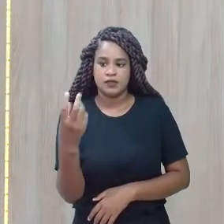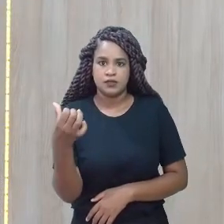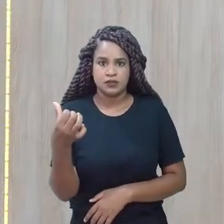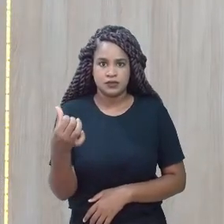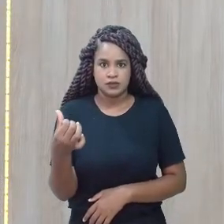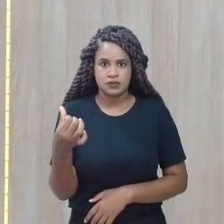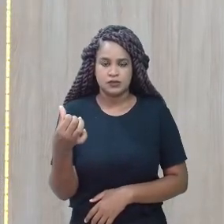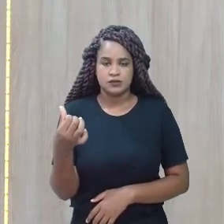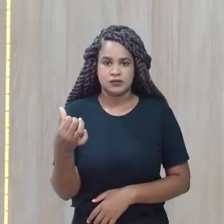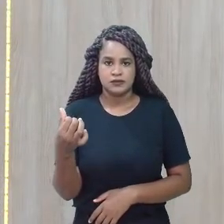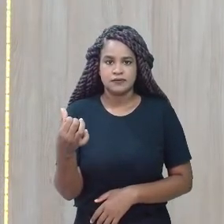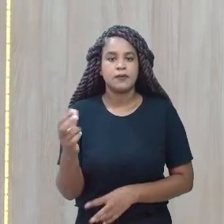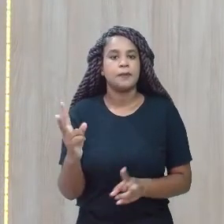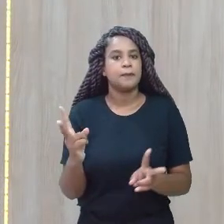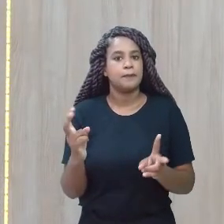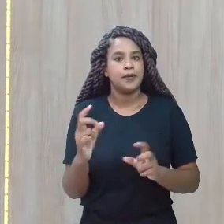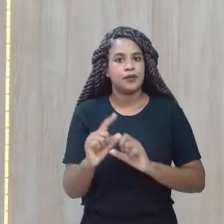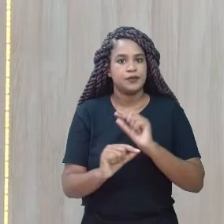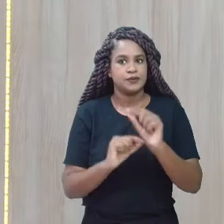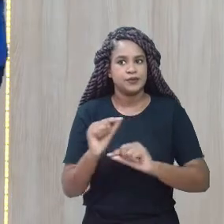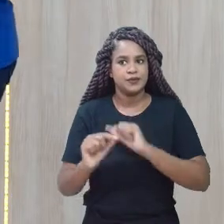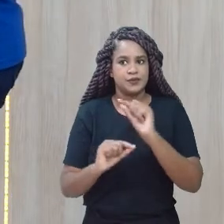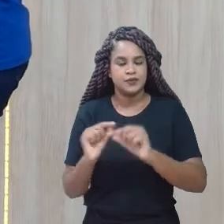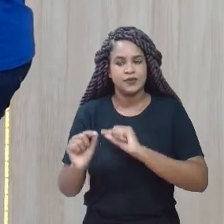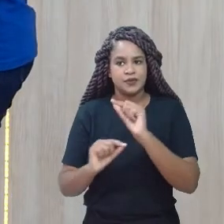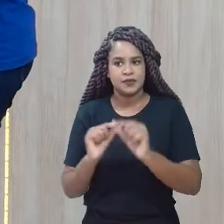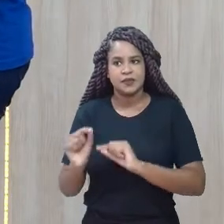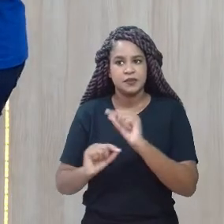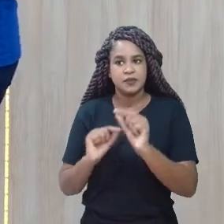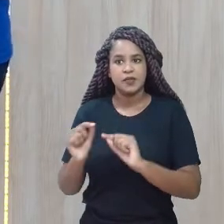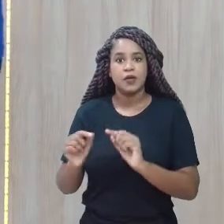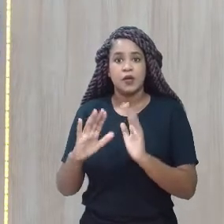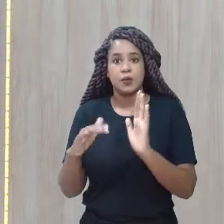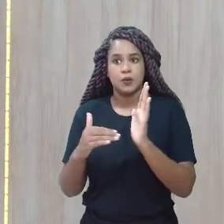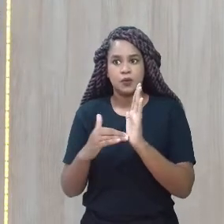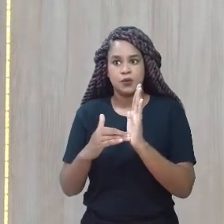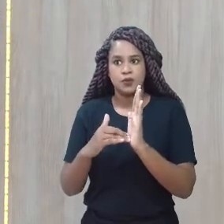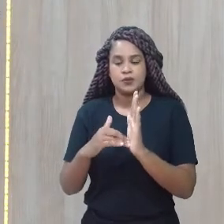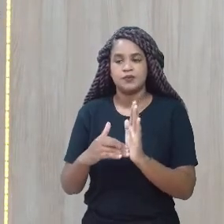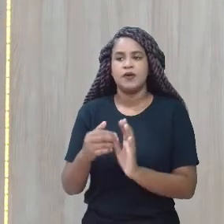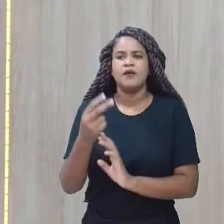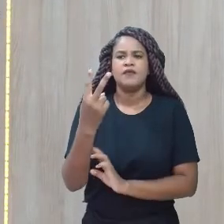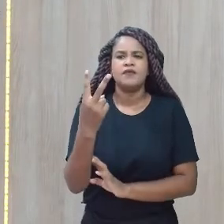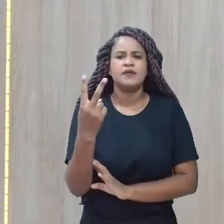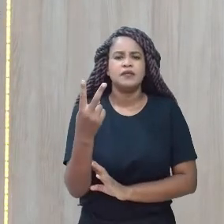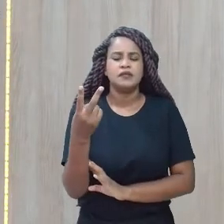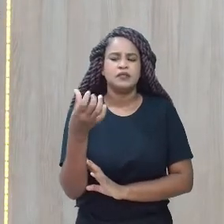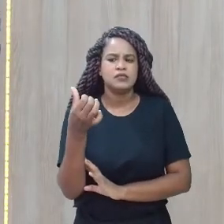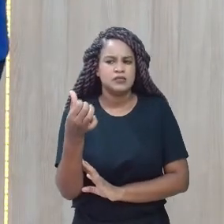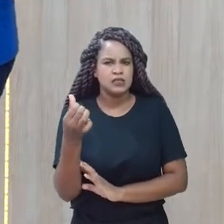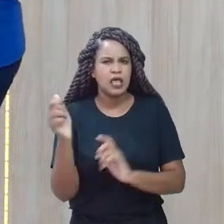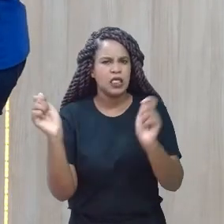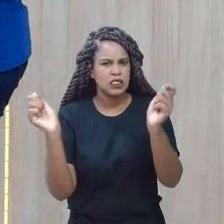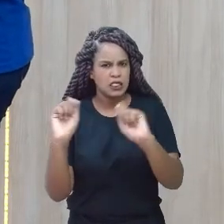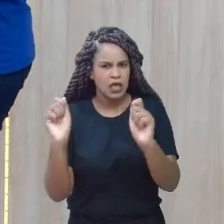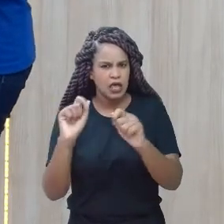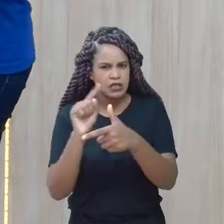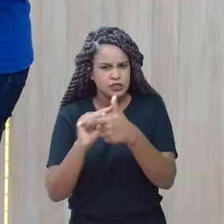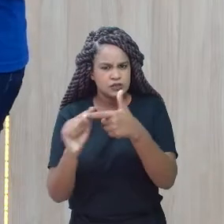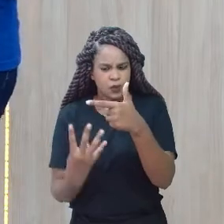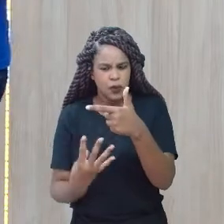104.826. A gente vai observar os dois últimos, né? 26 é um número que divide para 4, é exato? Eu acho que não,